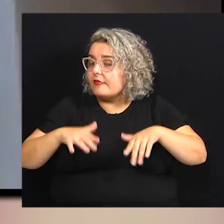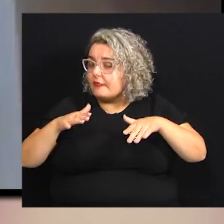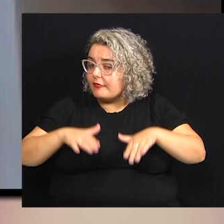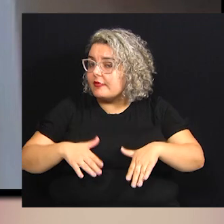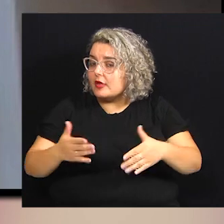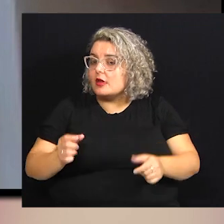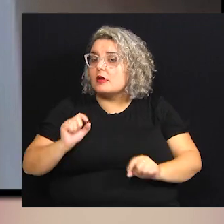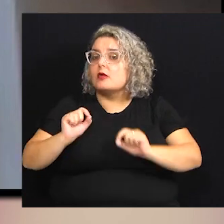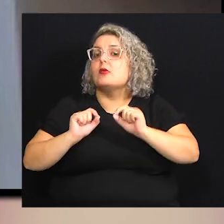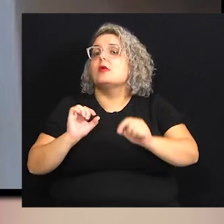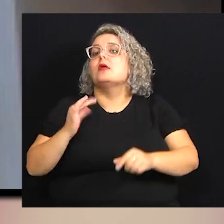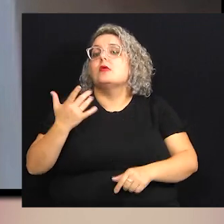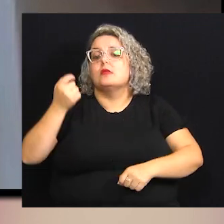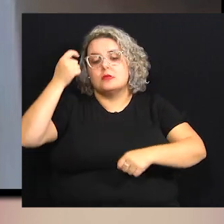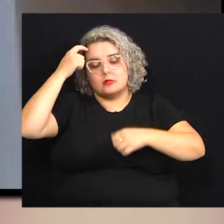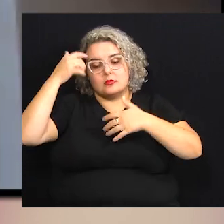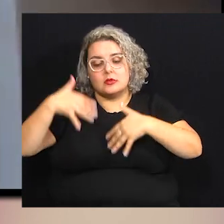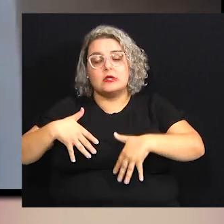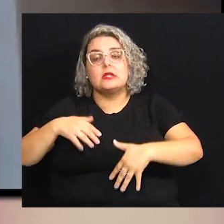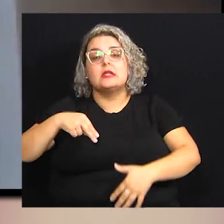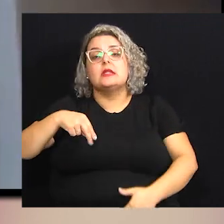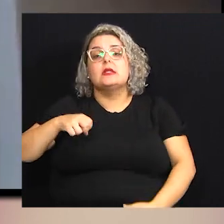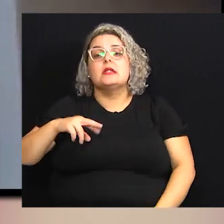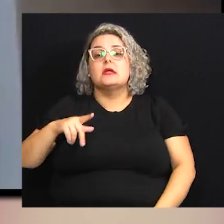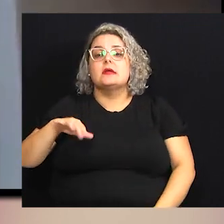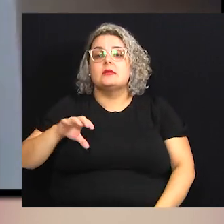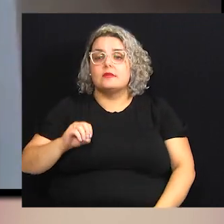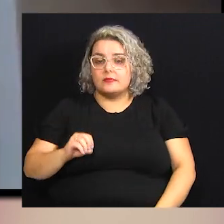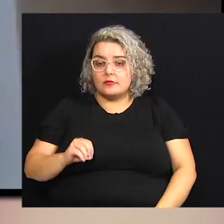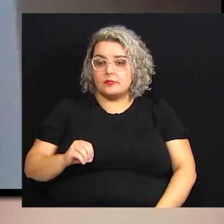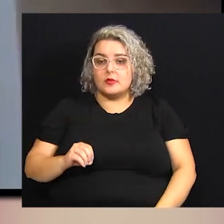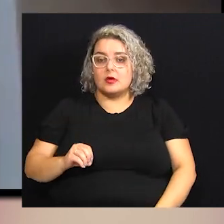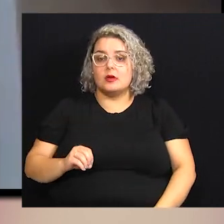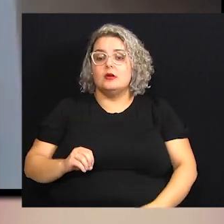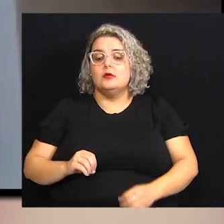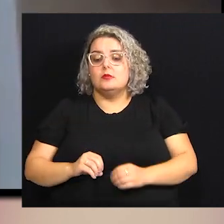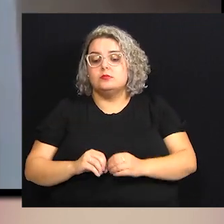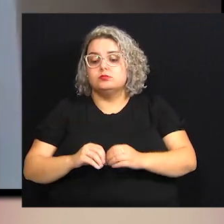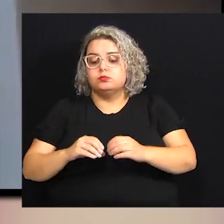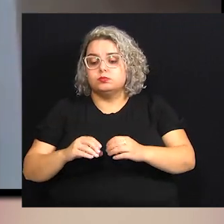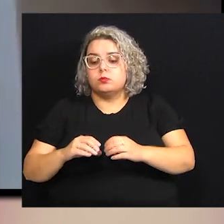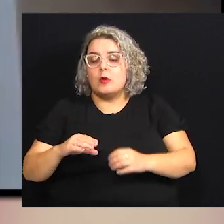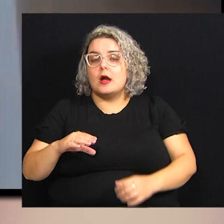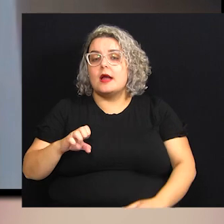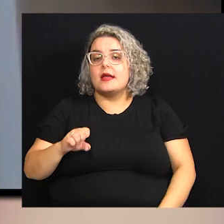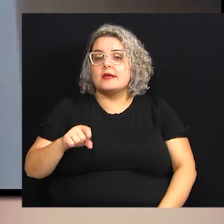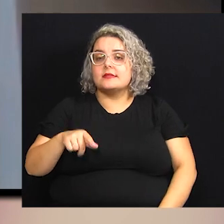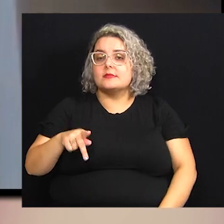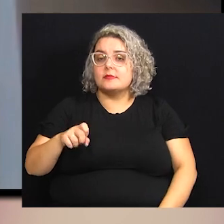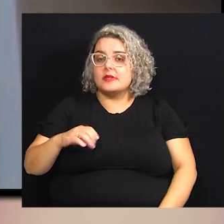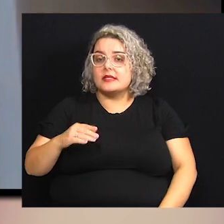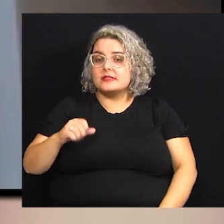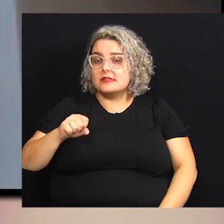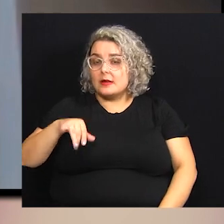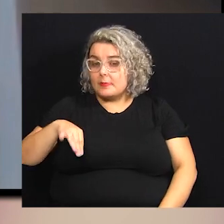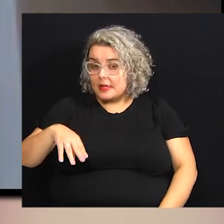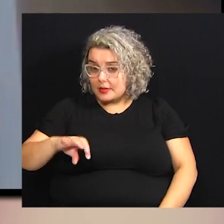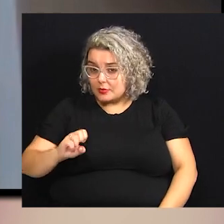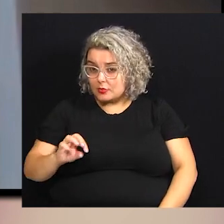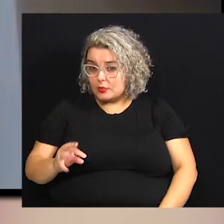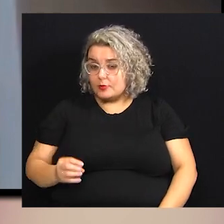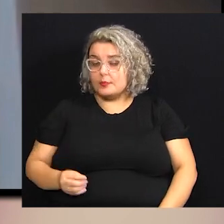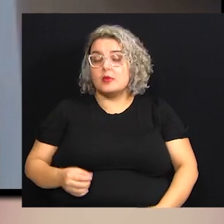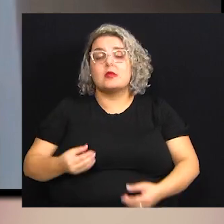nervo, o que você percebe? Um espessamento desse nervo e, com o evoluir